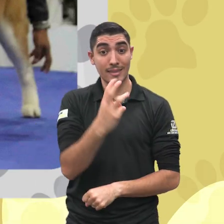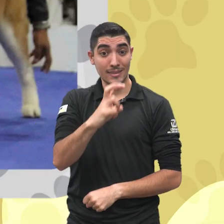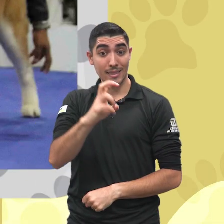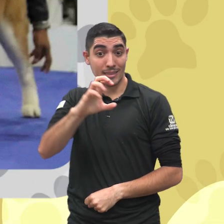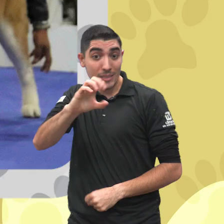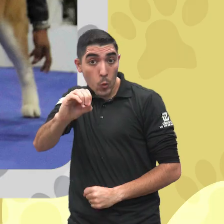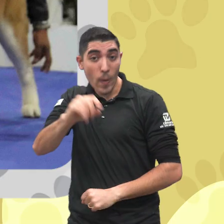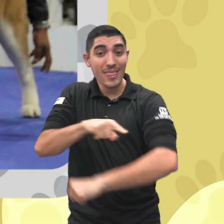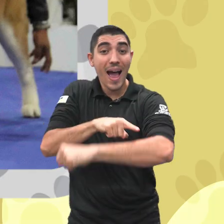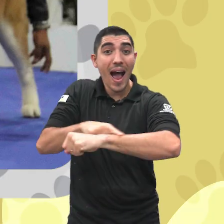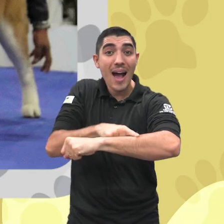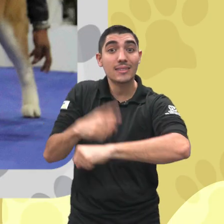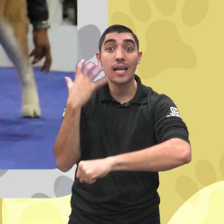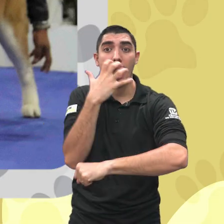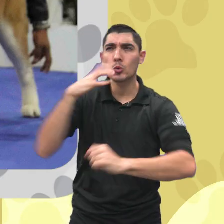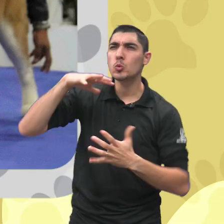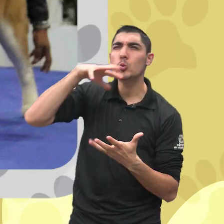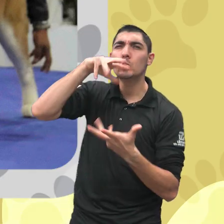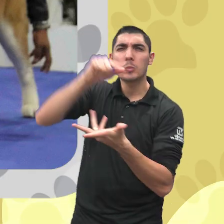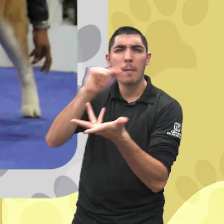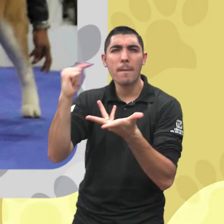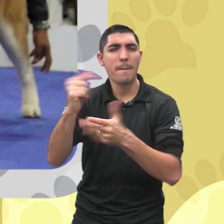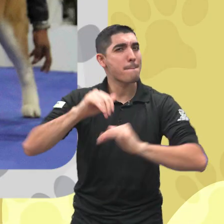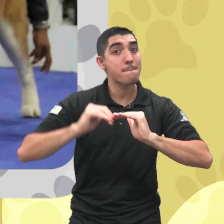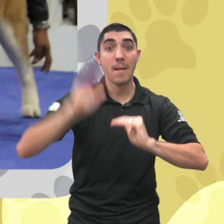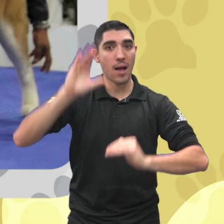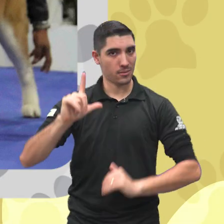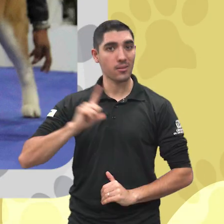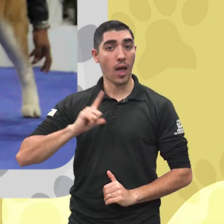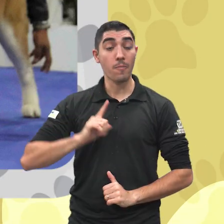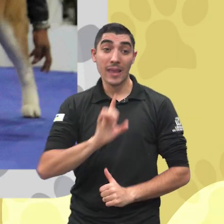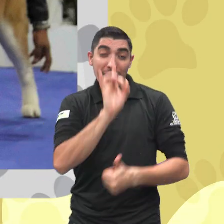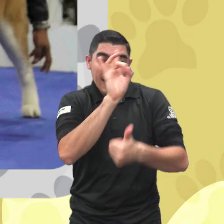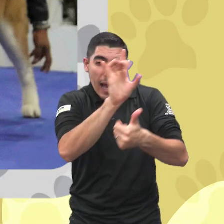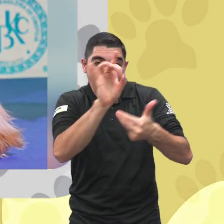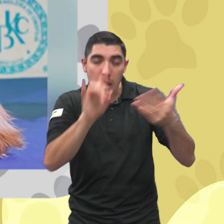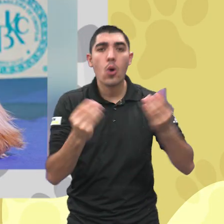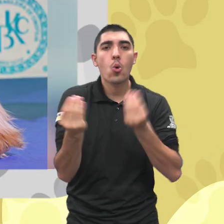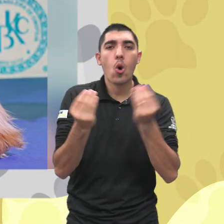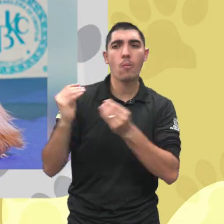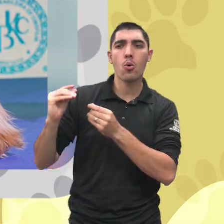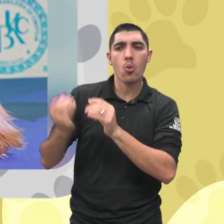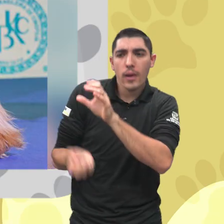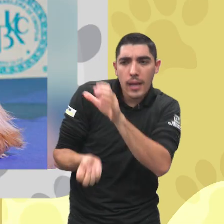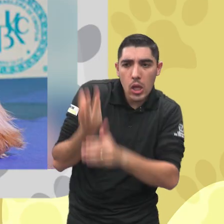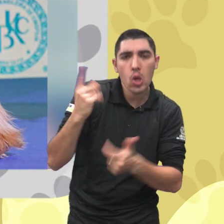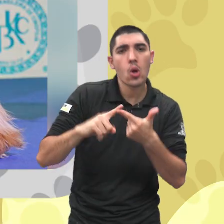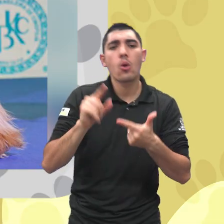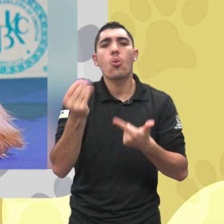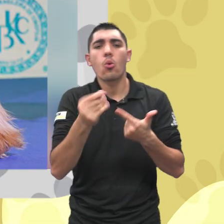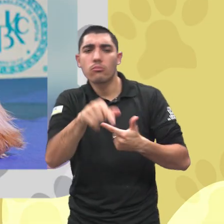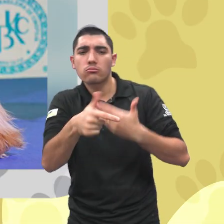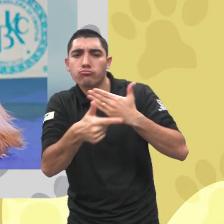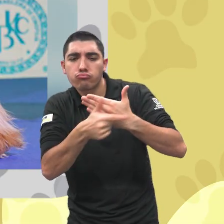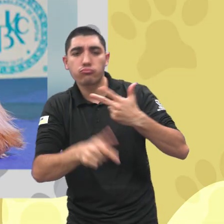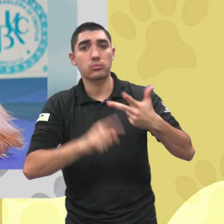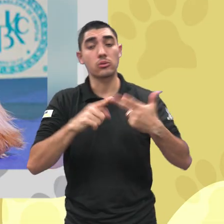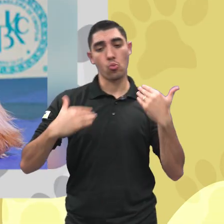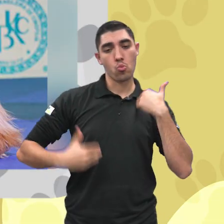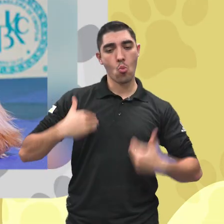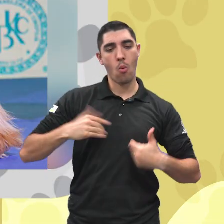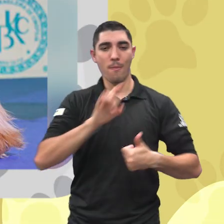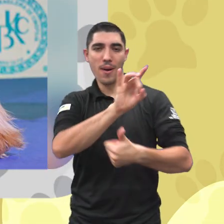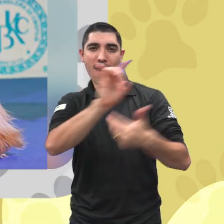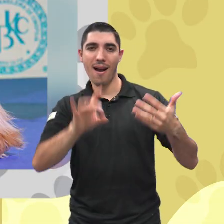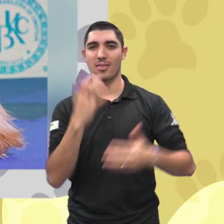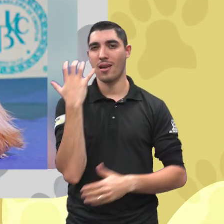mais de 350 raças caninas ao redor do mundo todo, classificando cada uma segundo a origem, a função e